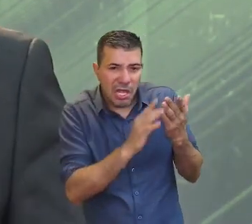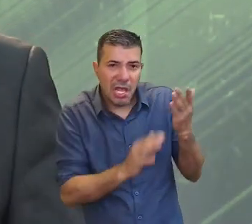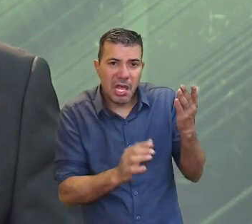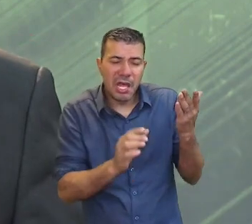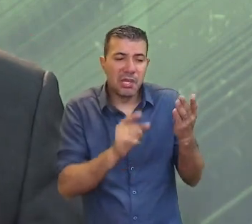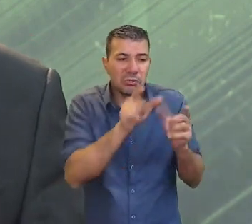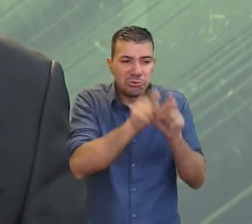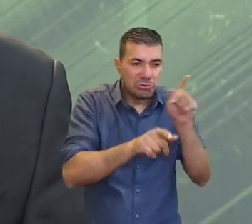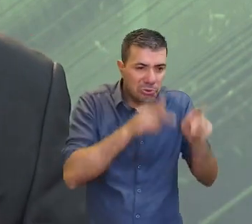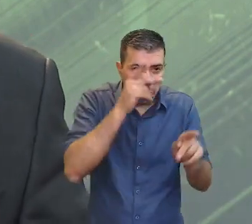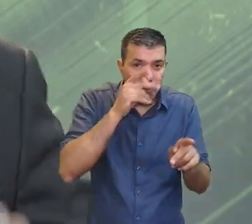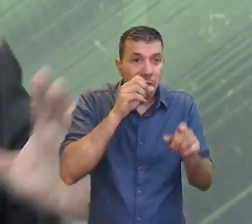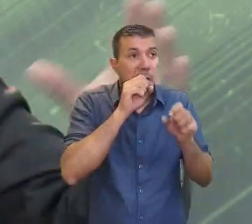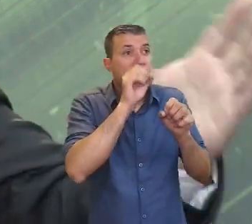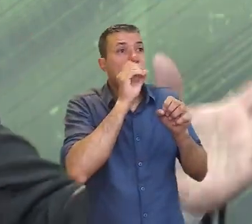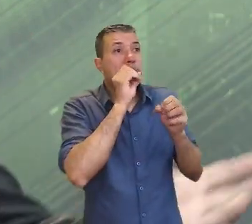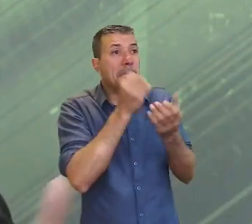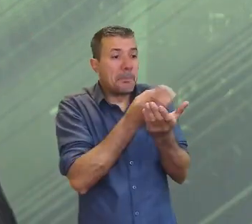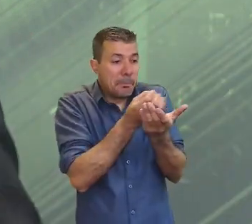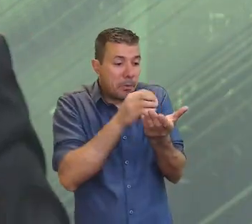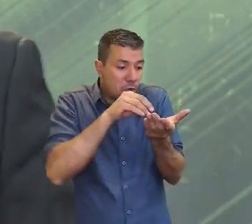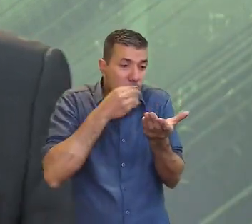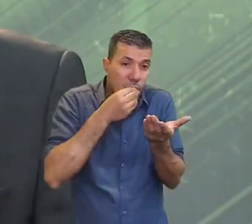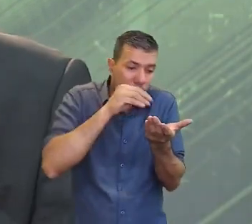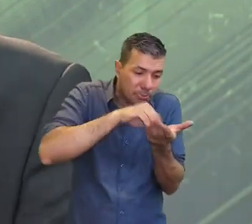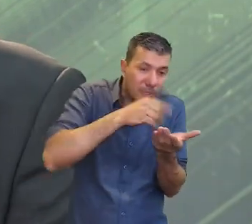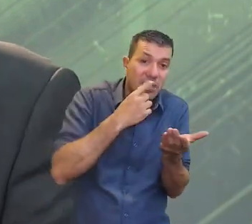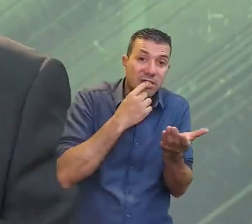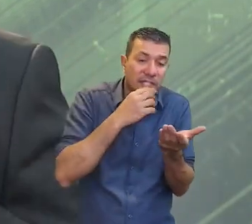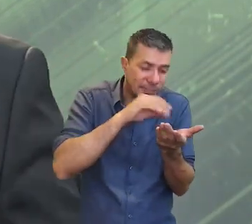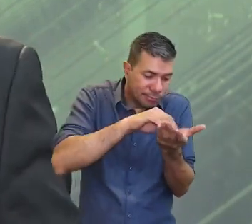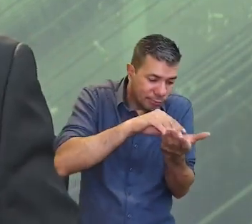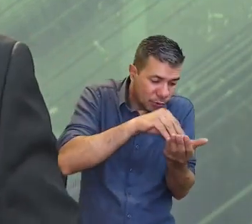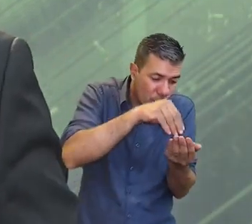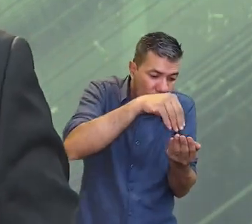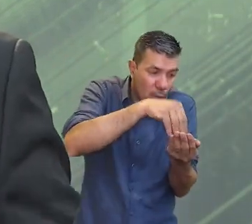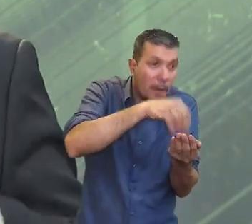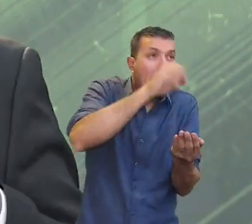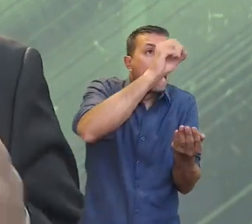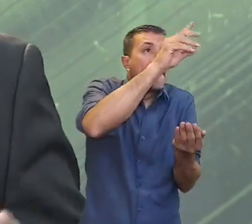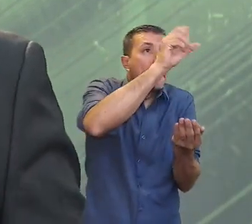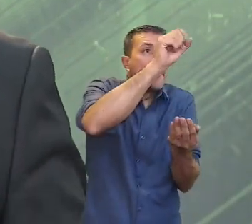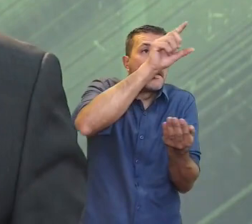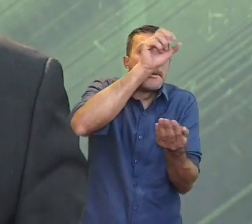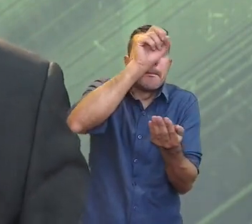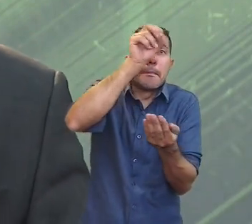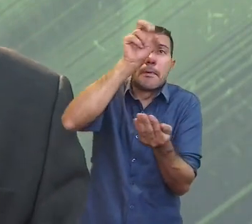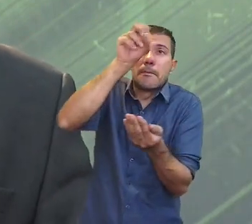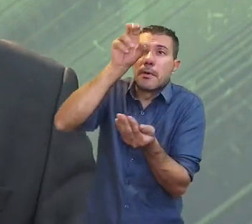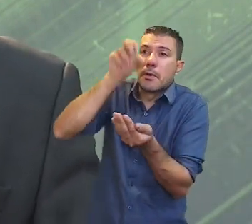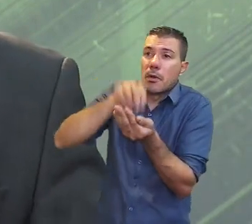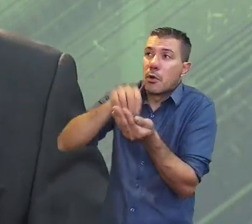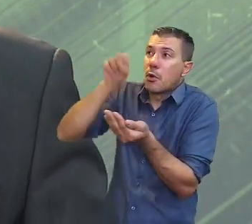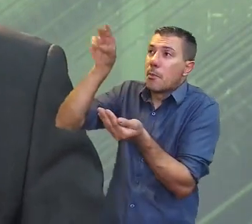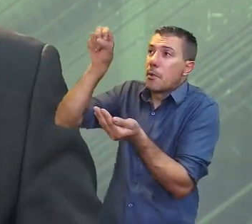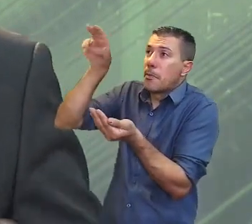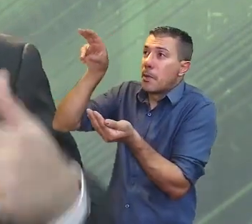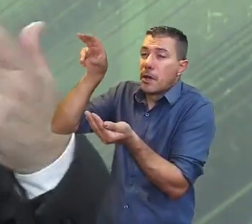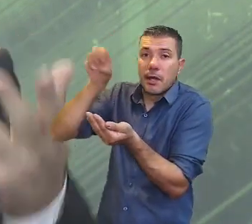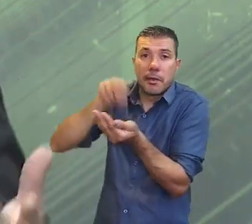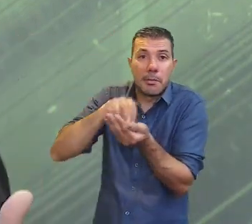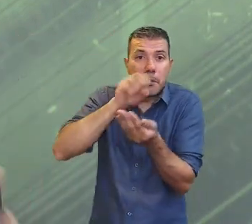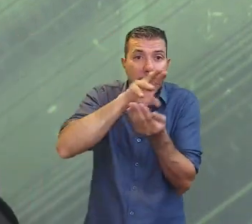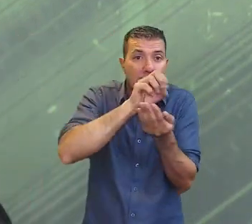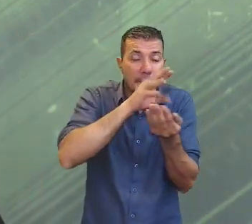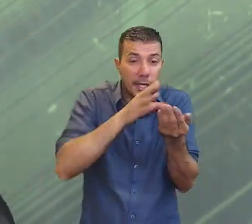ser aspergidos na cortina que separava os dois compartimentos, o santo e o santíssimo, e ainda colocado sobre os chifres do altar, que